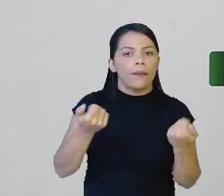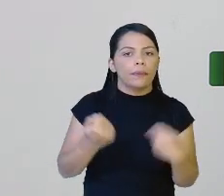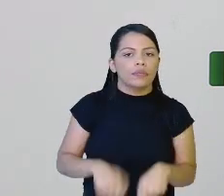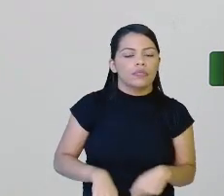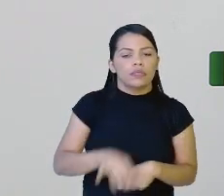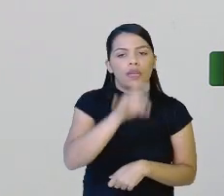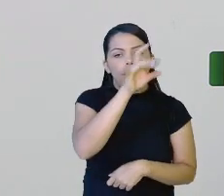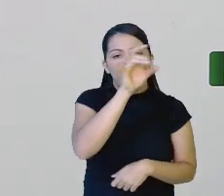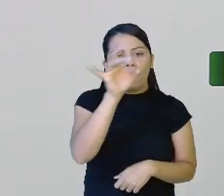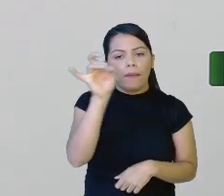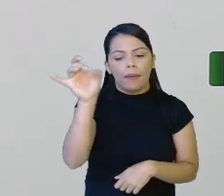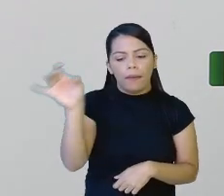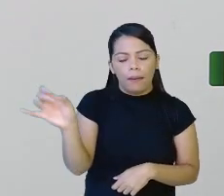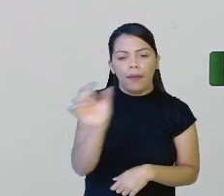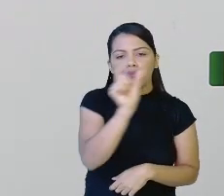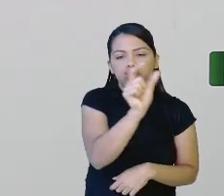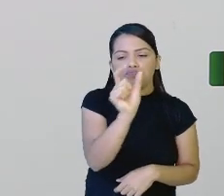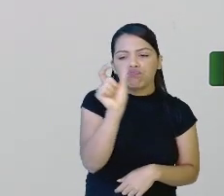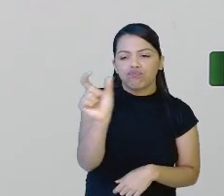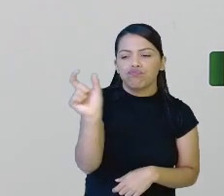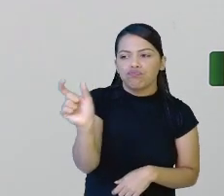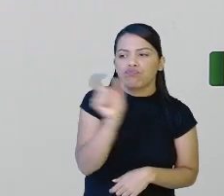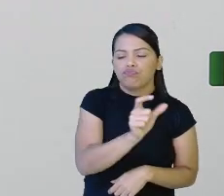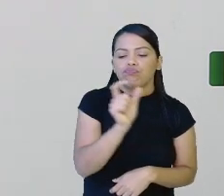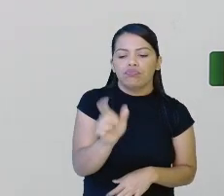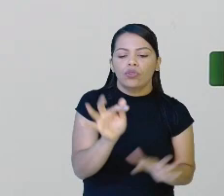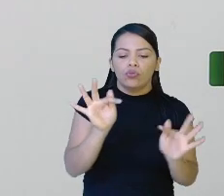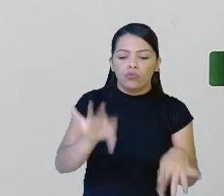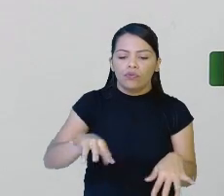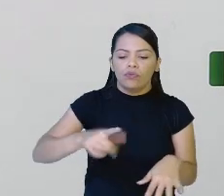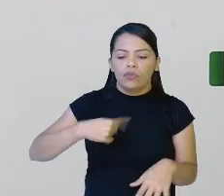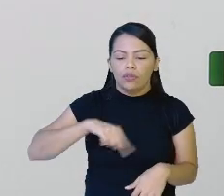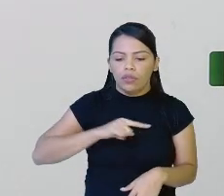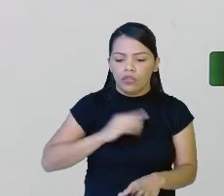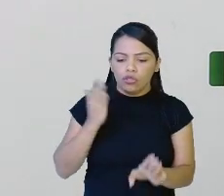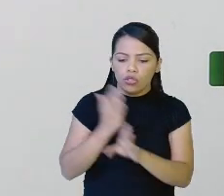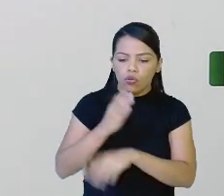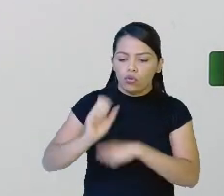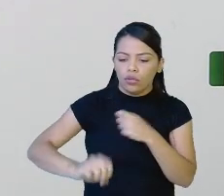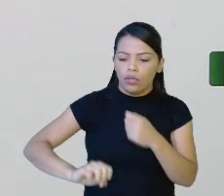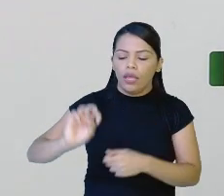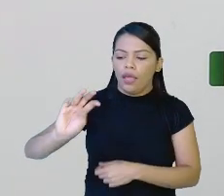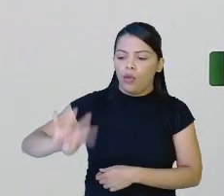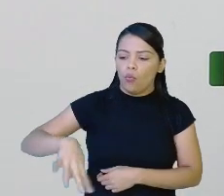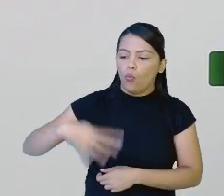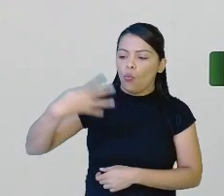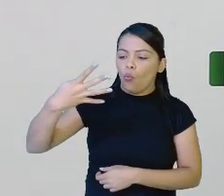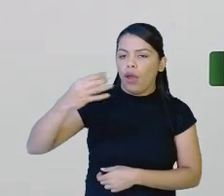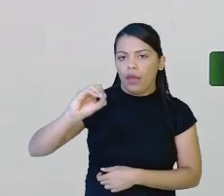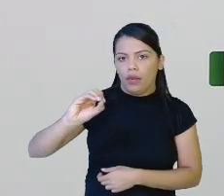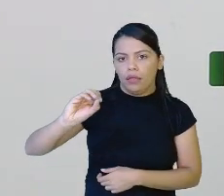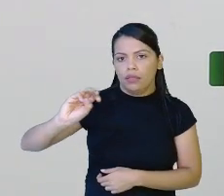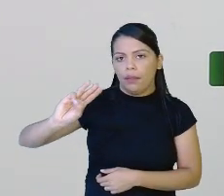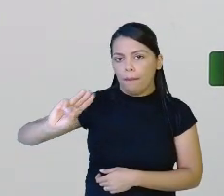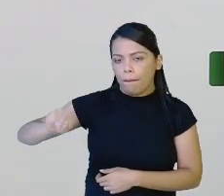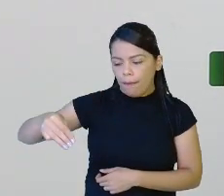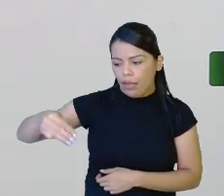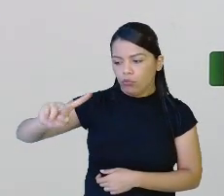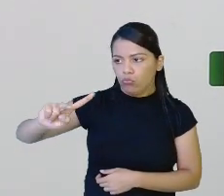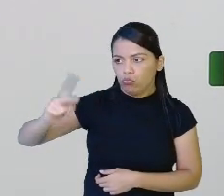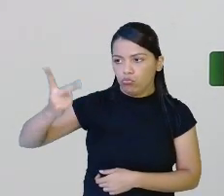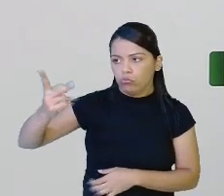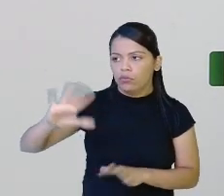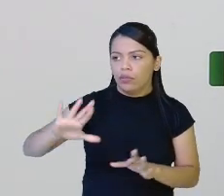todas, que no final a gente vai encontrar 40 metros. A diferença de área